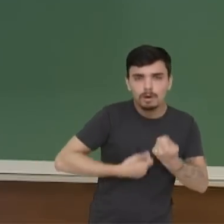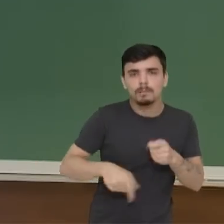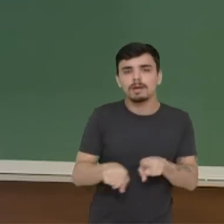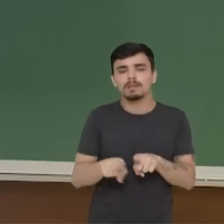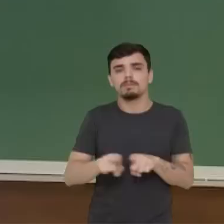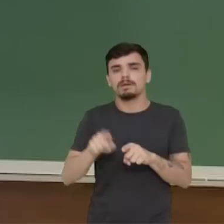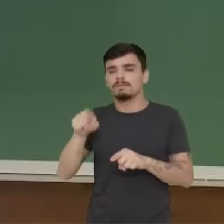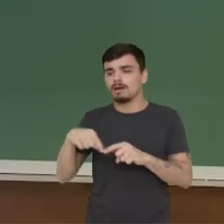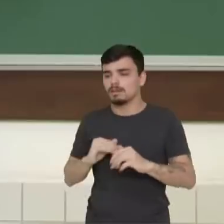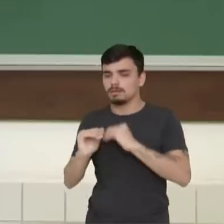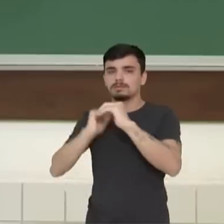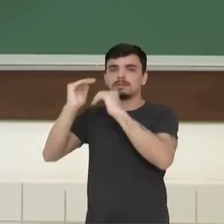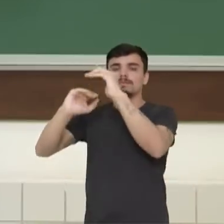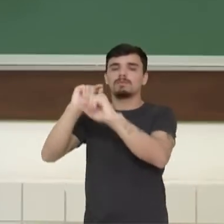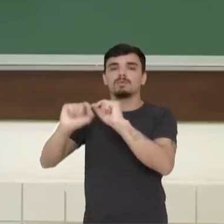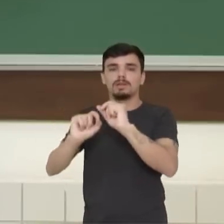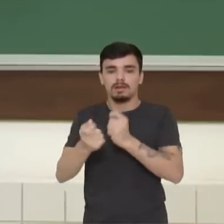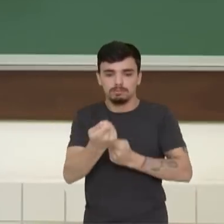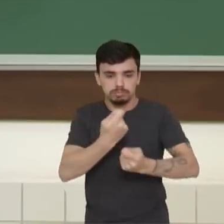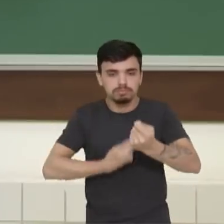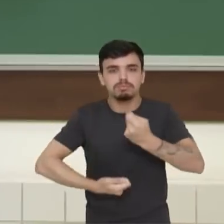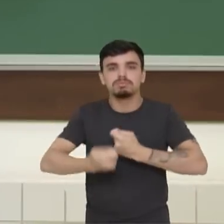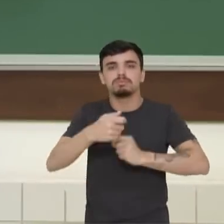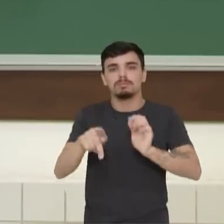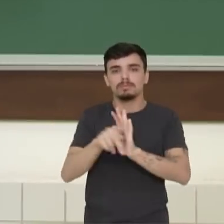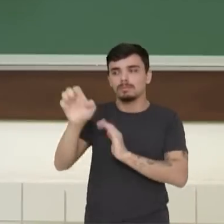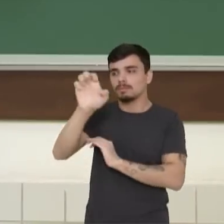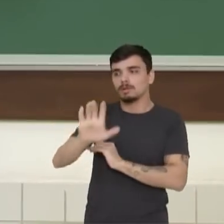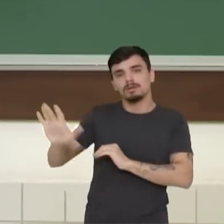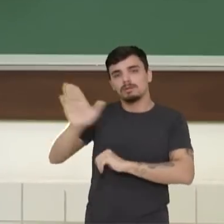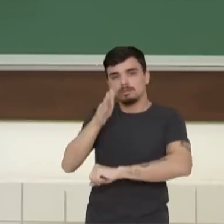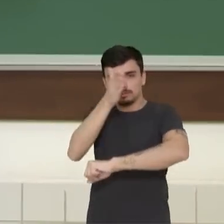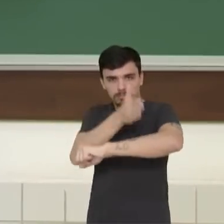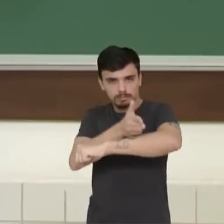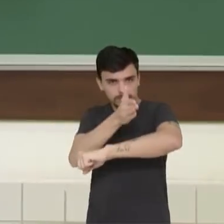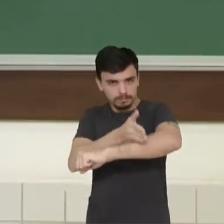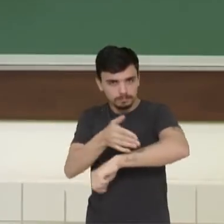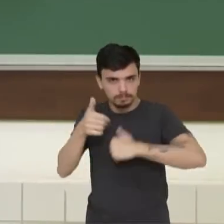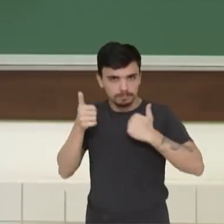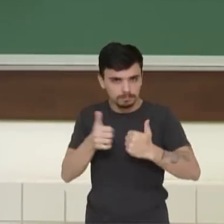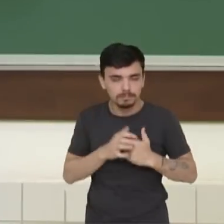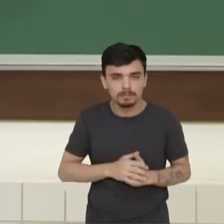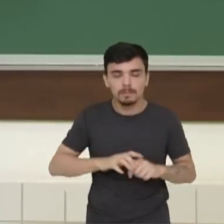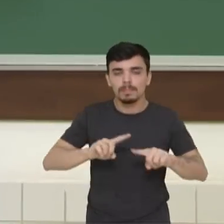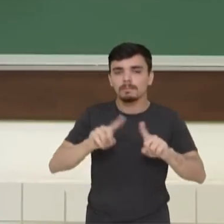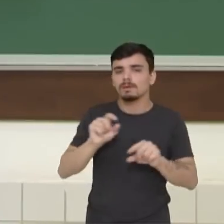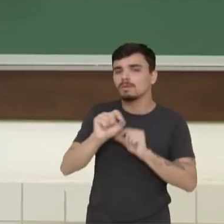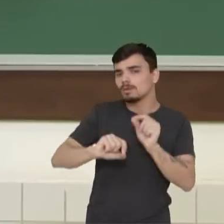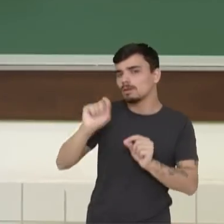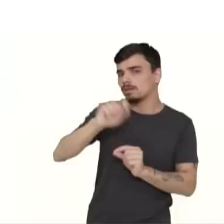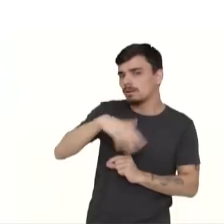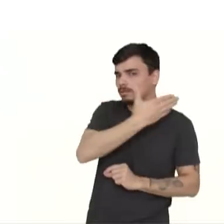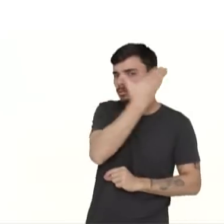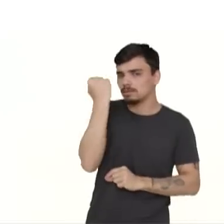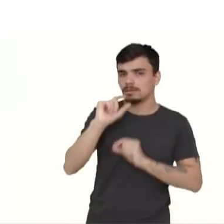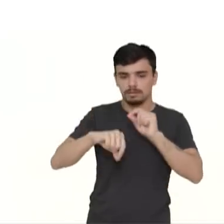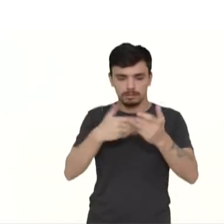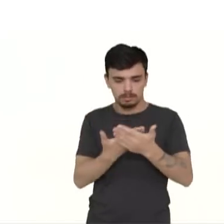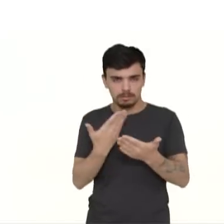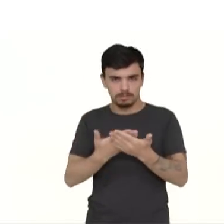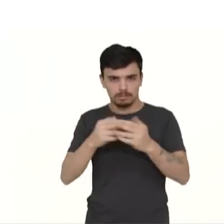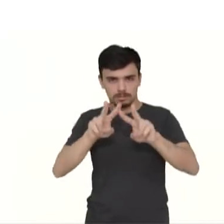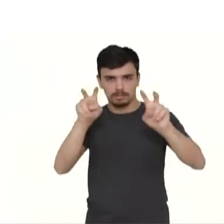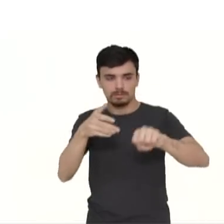acabar desenvolvendo a economia da Europa medieval. Bom, para a gente não esquecer, estamos estudando a